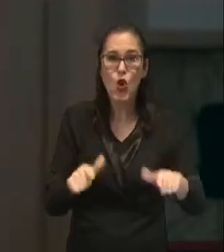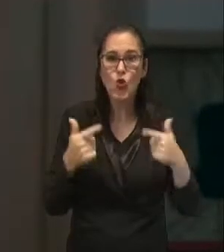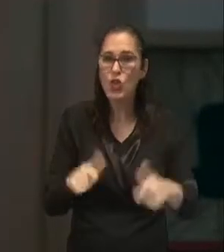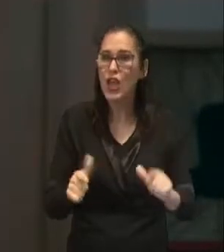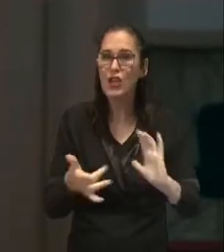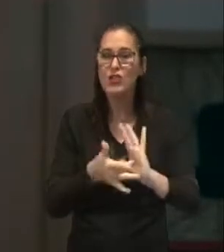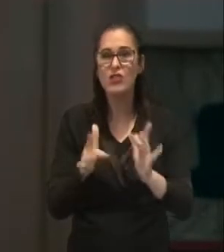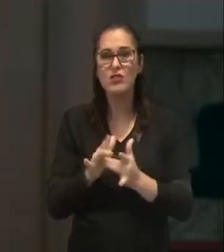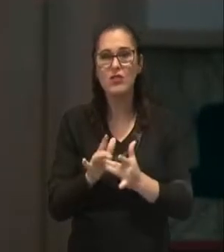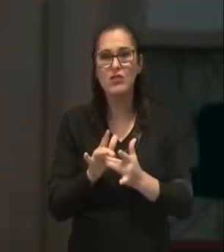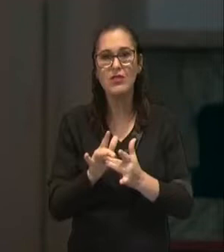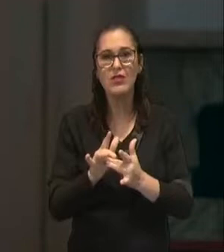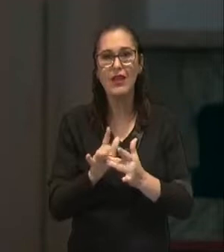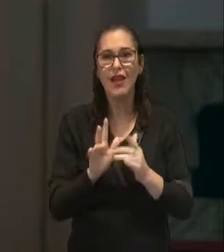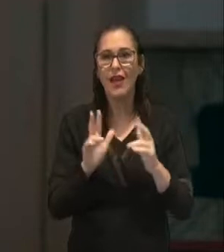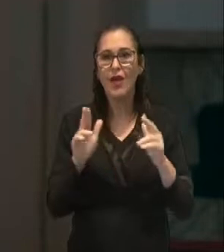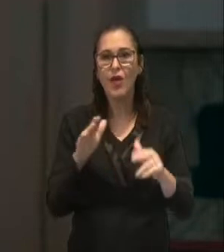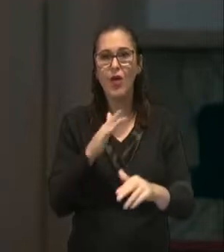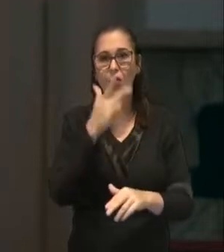éramos mortos.